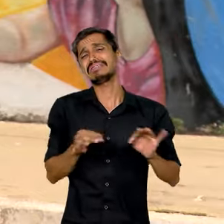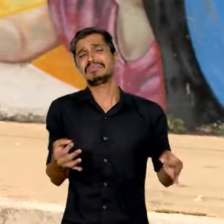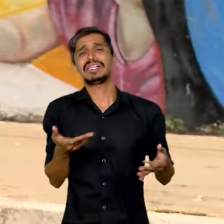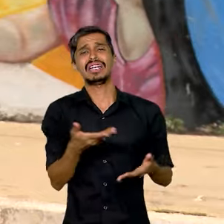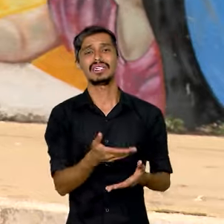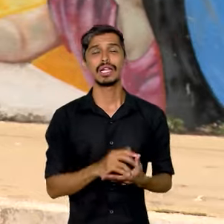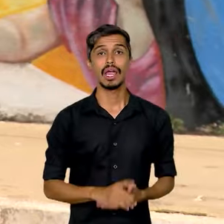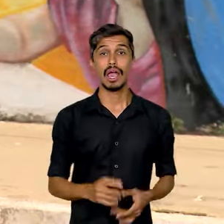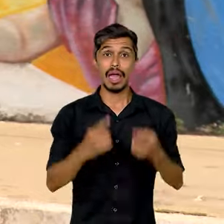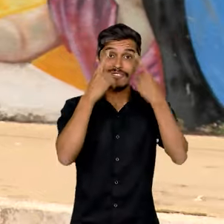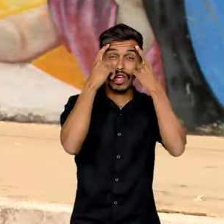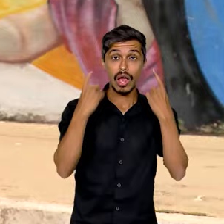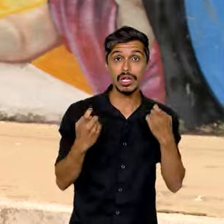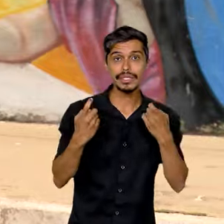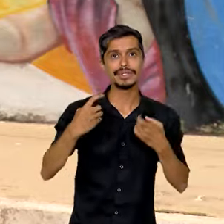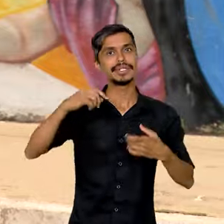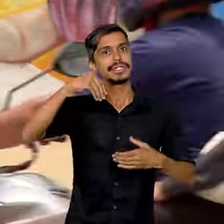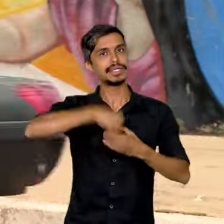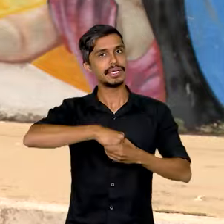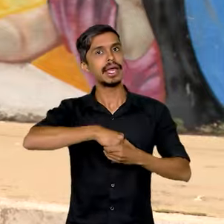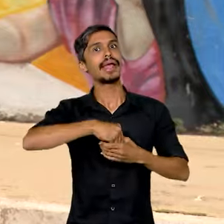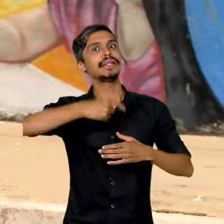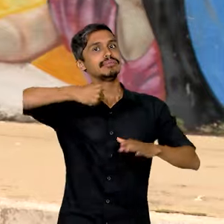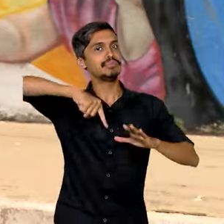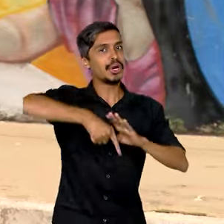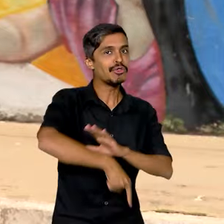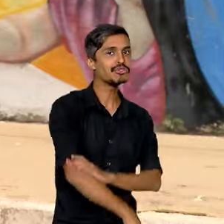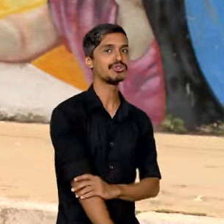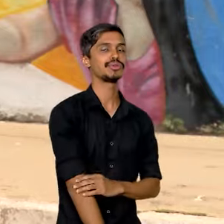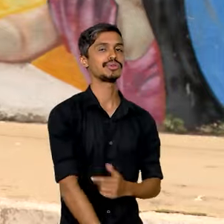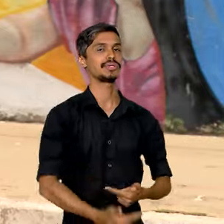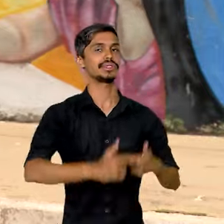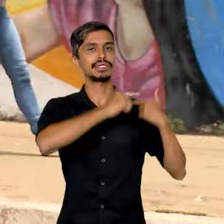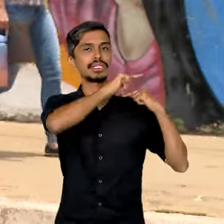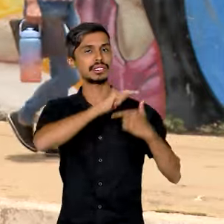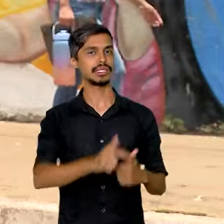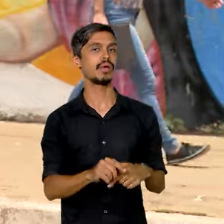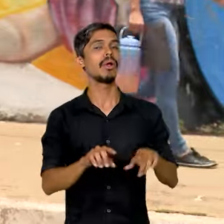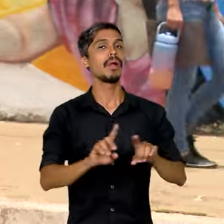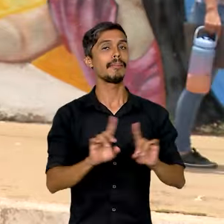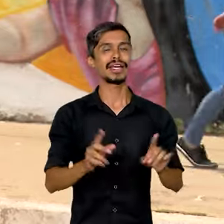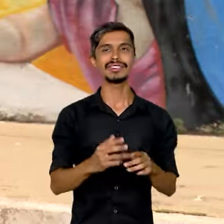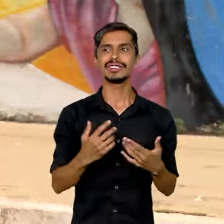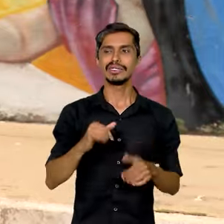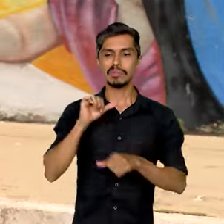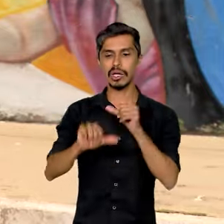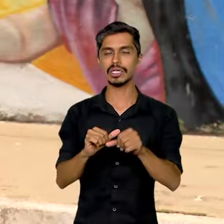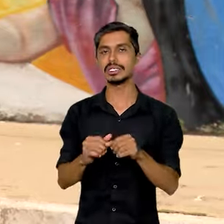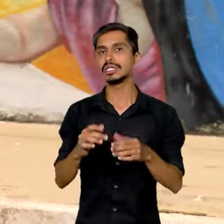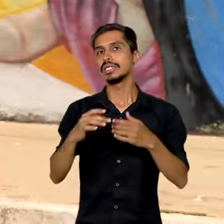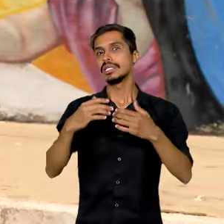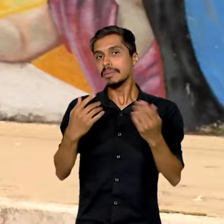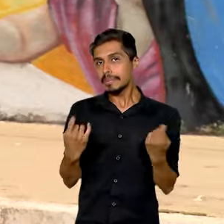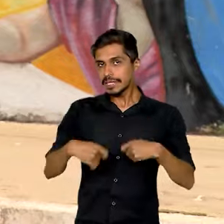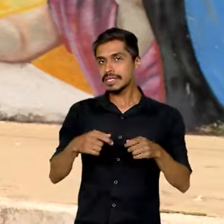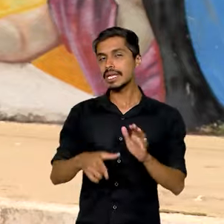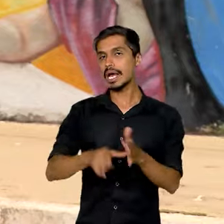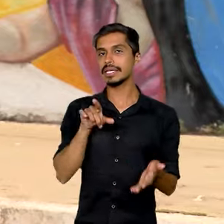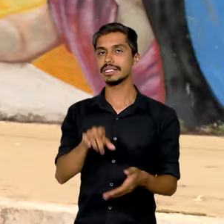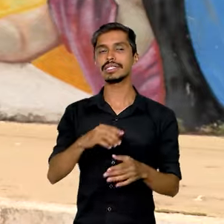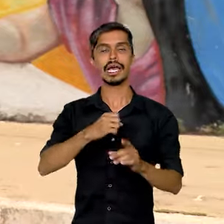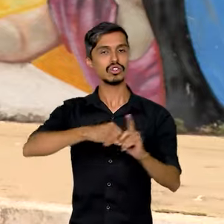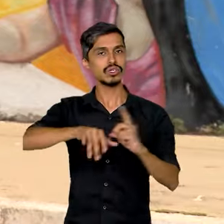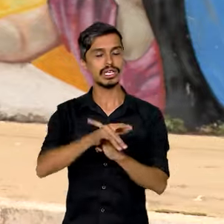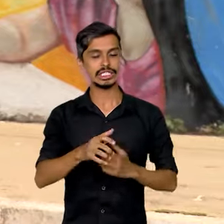simplesmente acontecem. A violência tem raízes profundas, mas não se pode mudar nada sem a indignação da